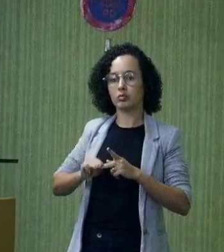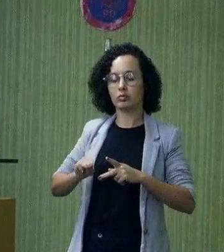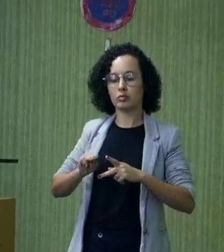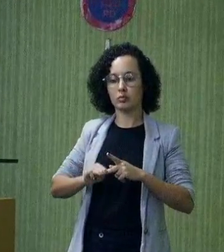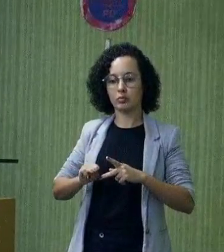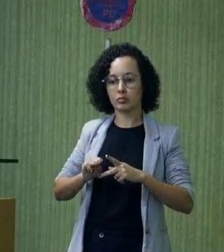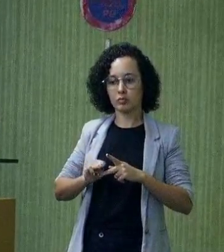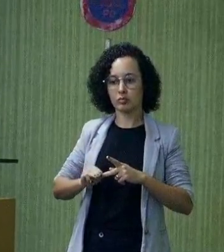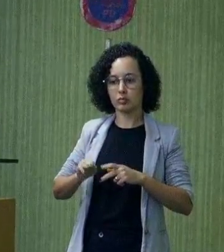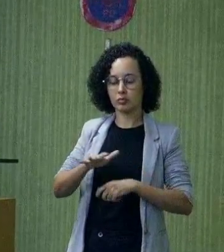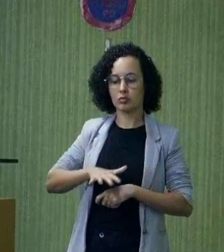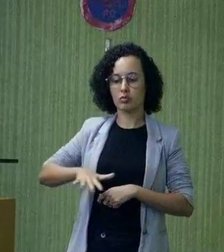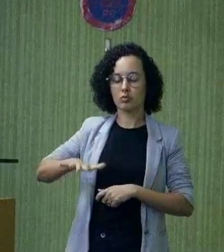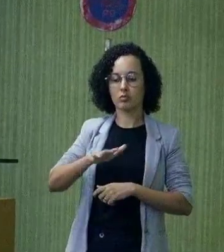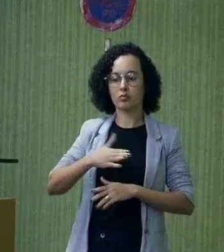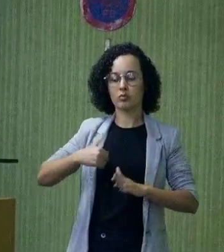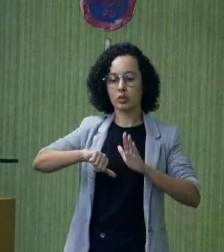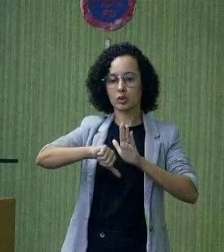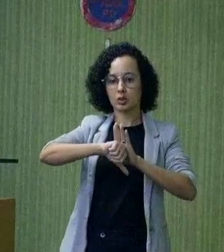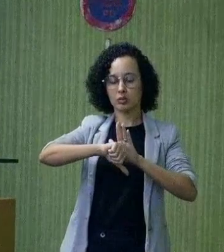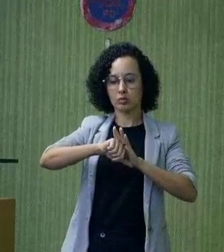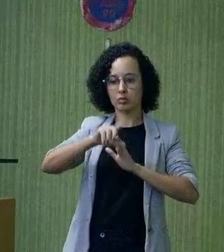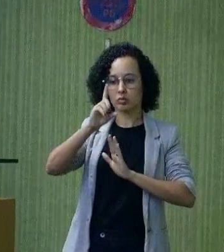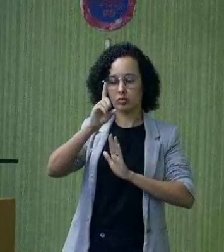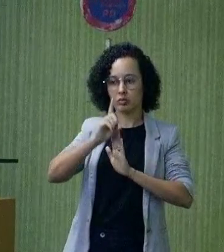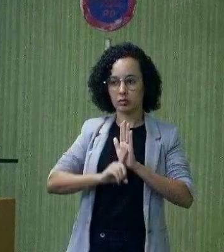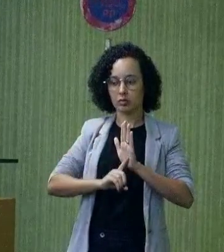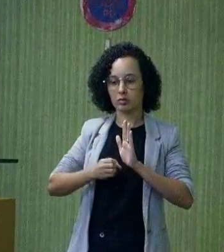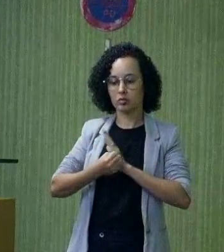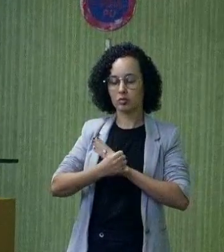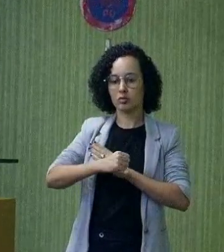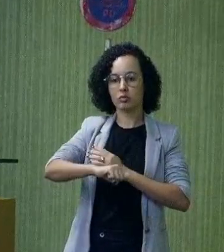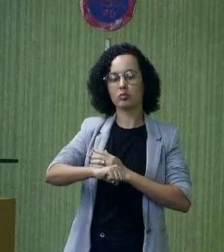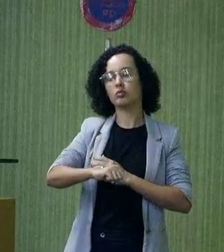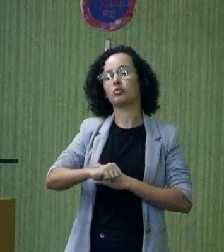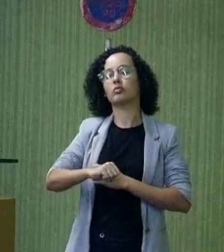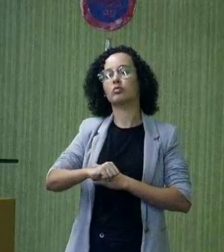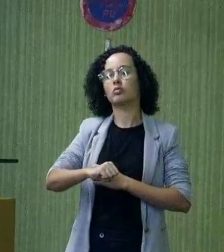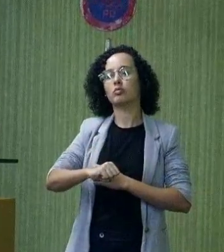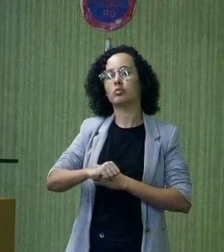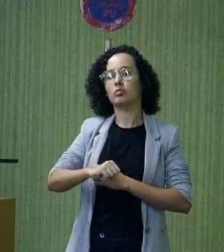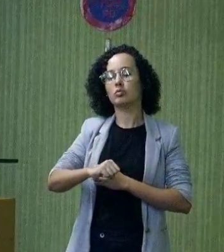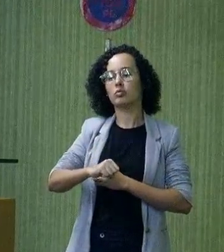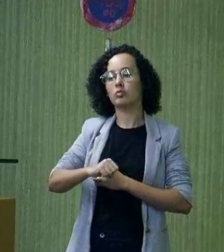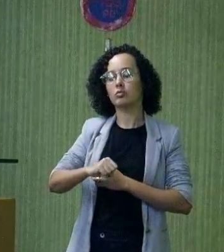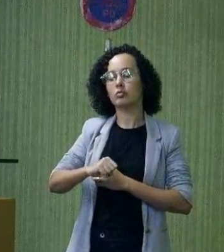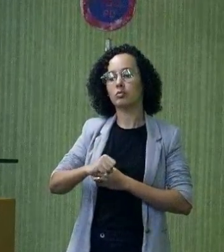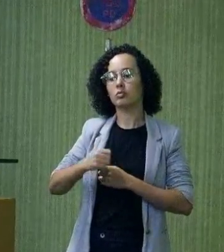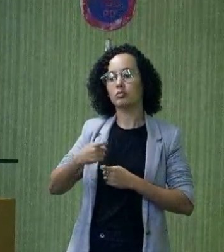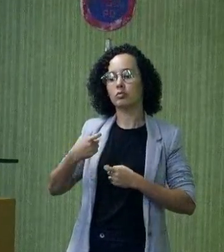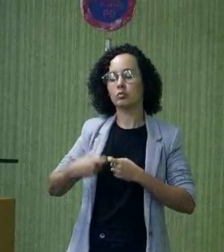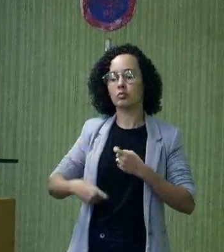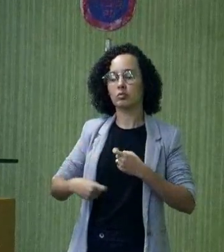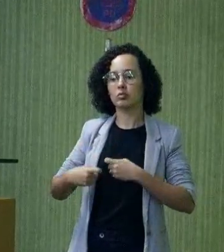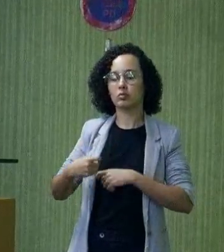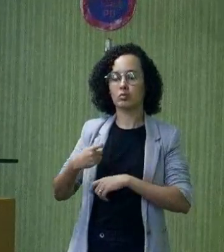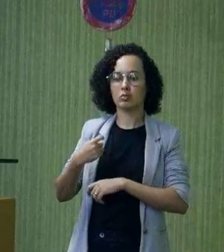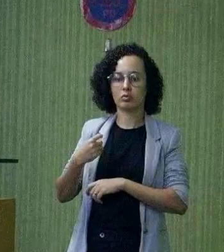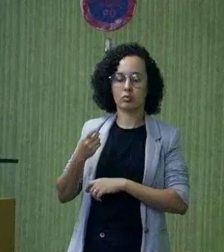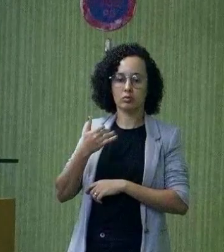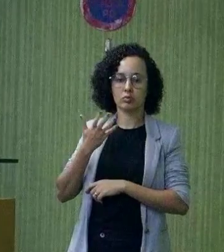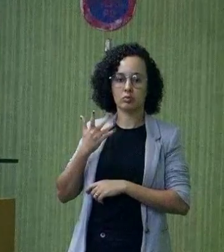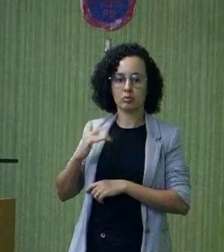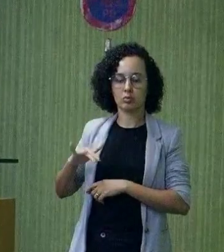na área criminal em defesa do direito fundamental à proteção contra o abuso sexual de crianças e adolescentes